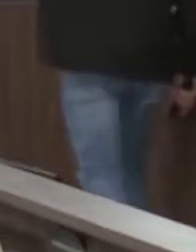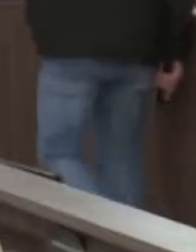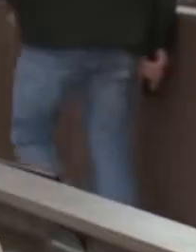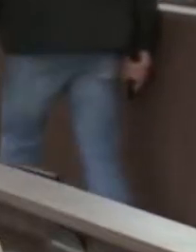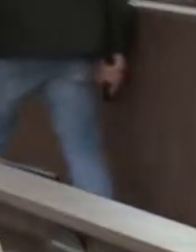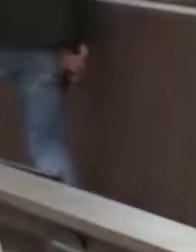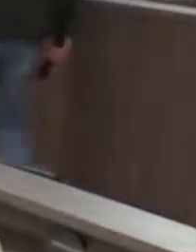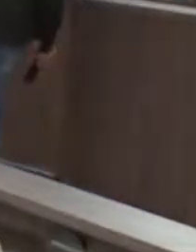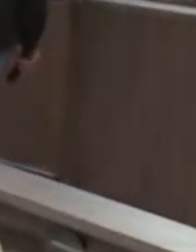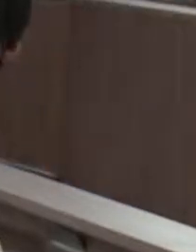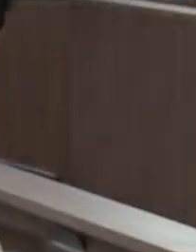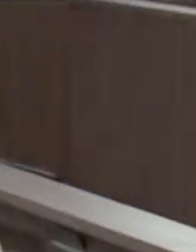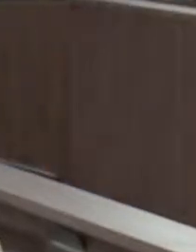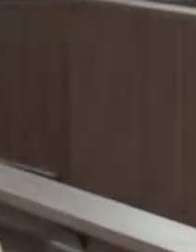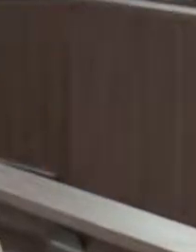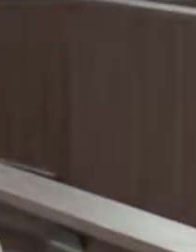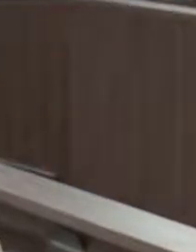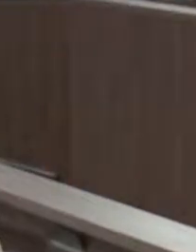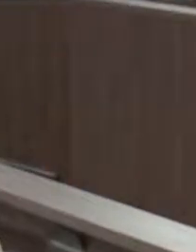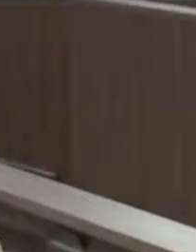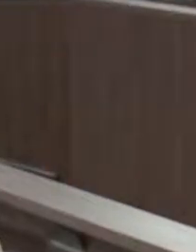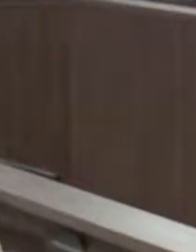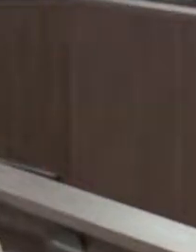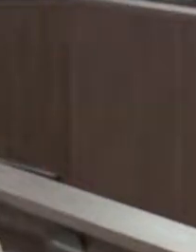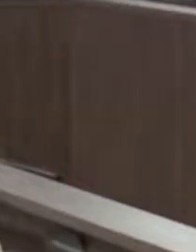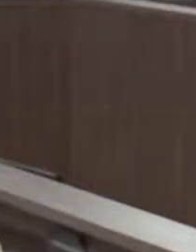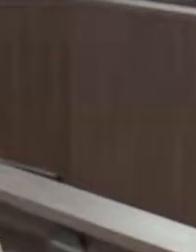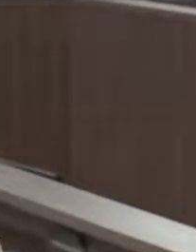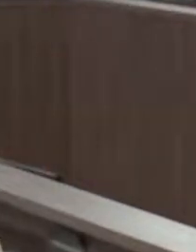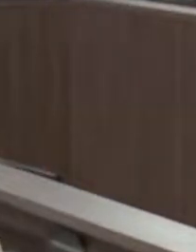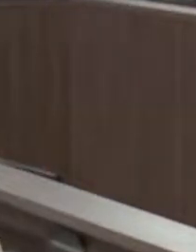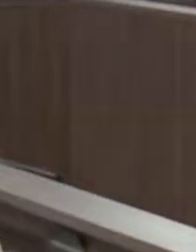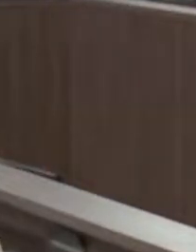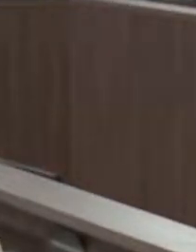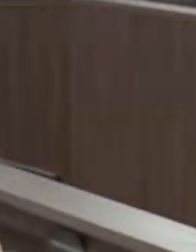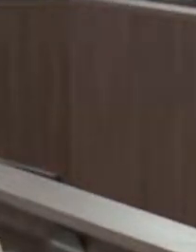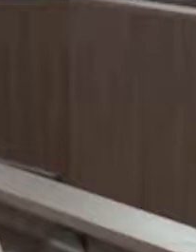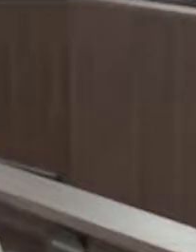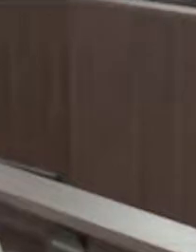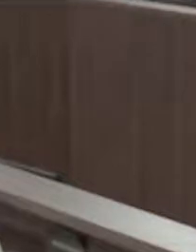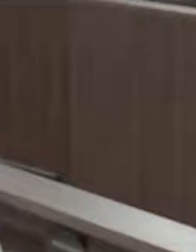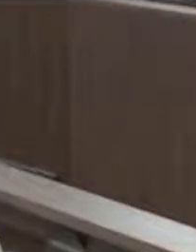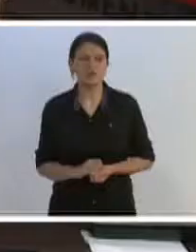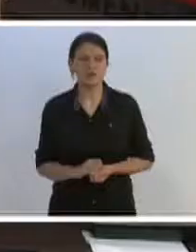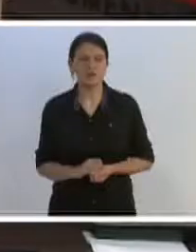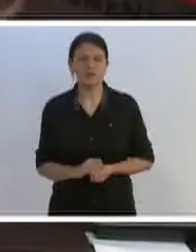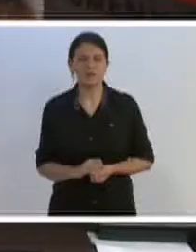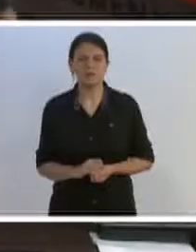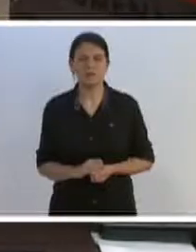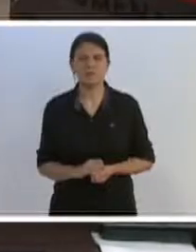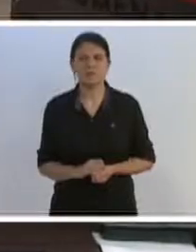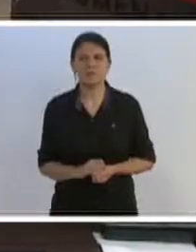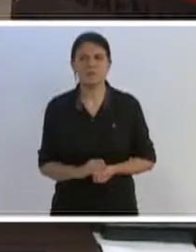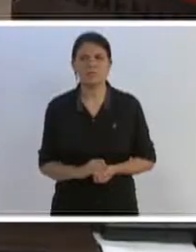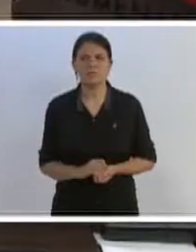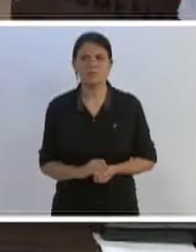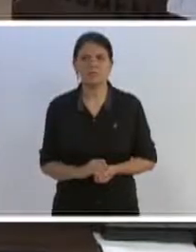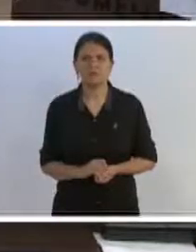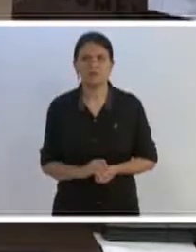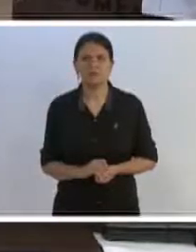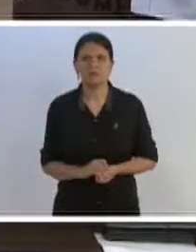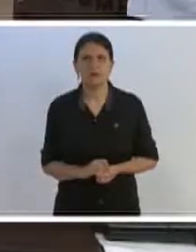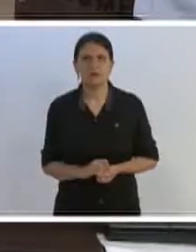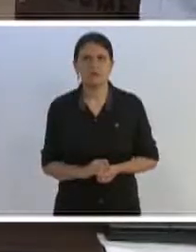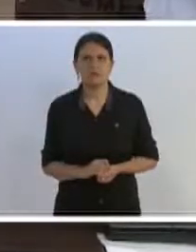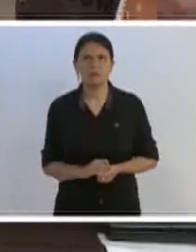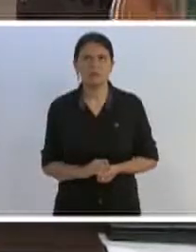e alegrou a mãe, né? Uma coisa simples. E eu acho que isso está faltando hoje no nosso país, está faltando na nossa sociedade. O grupo musical Eu e